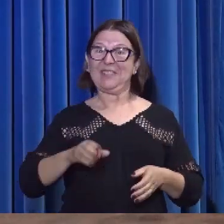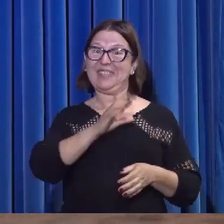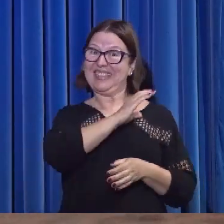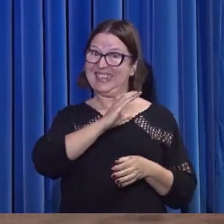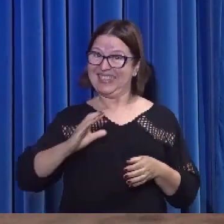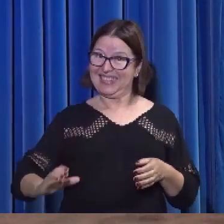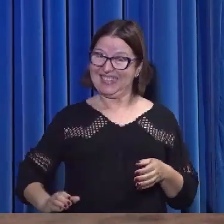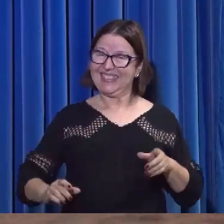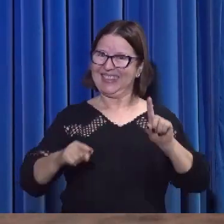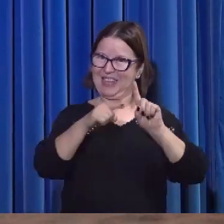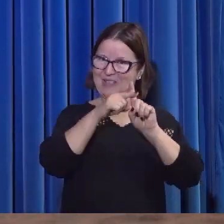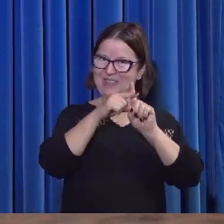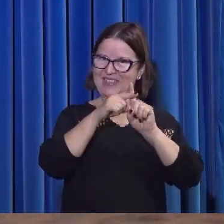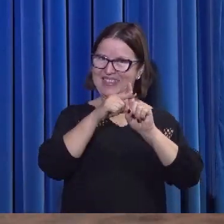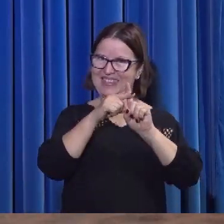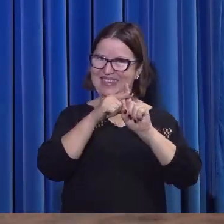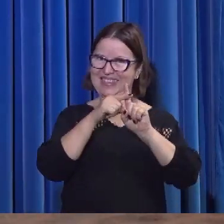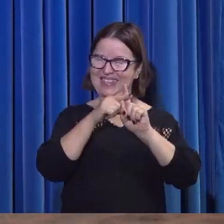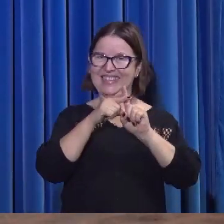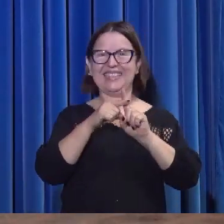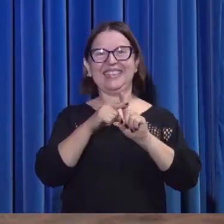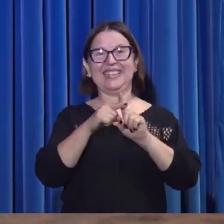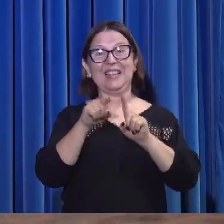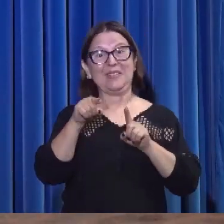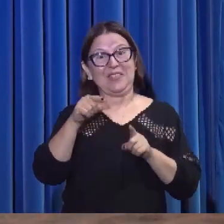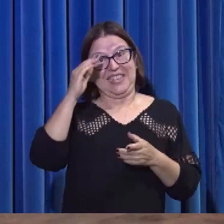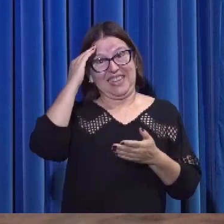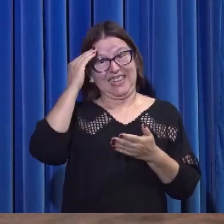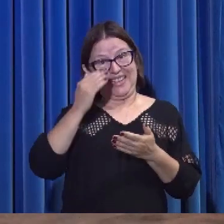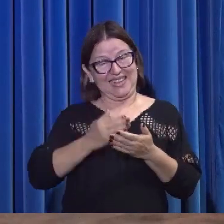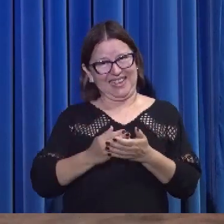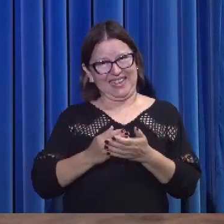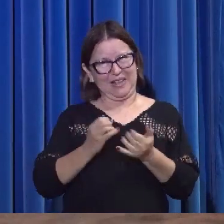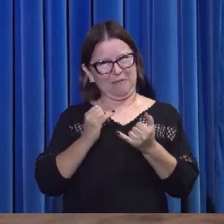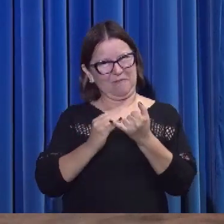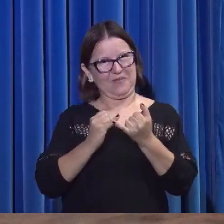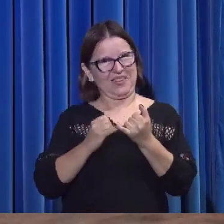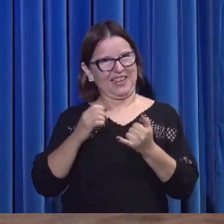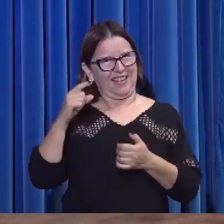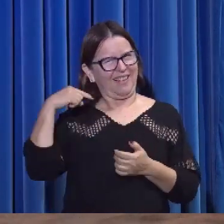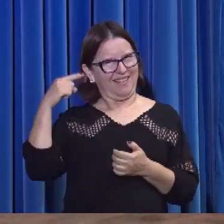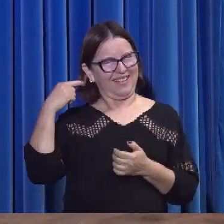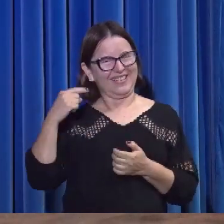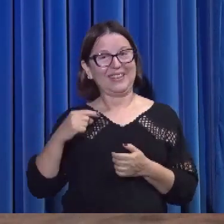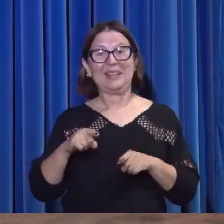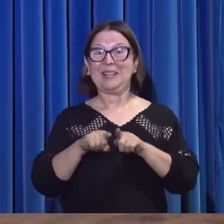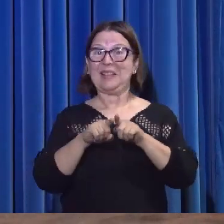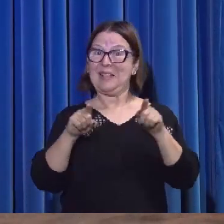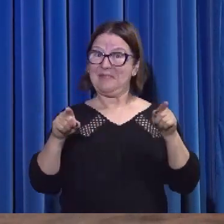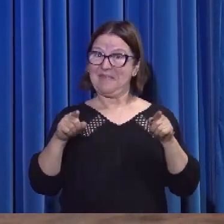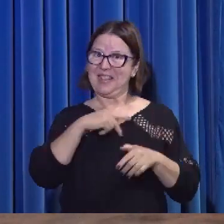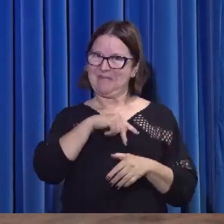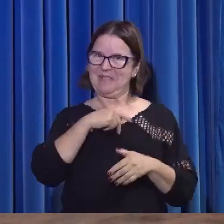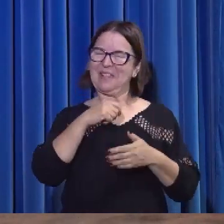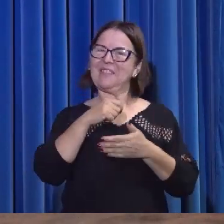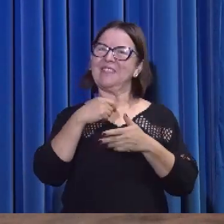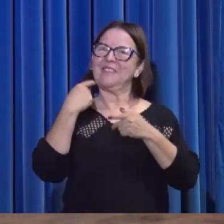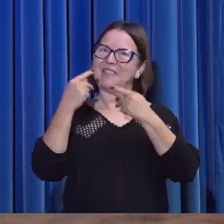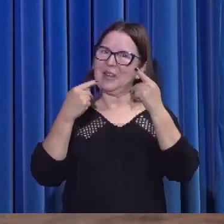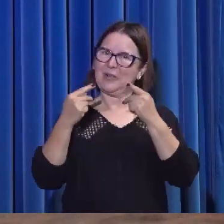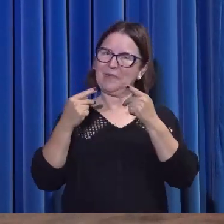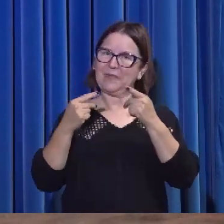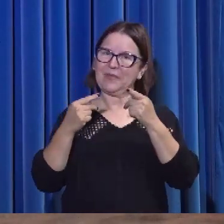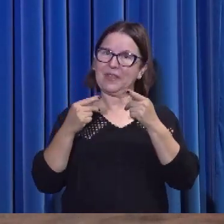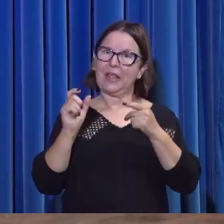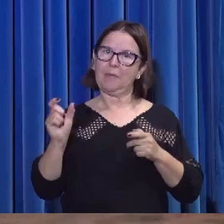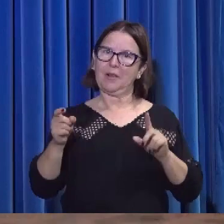Você crê numa loucura. É uma loucura. E Paulo nos diz que a palavra da cruz é loucura para